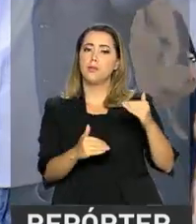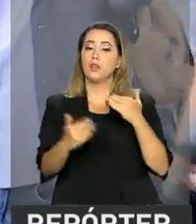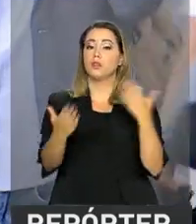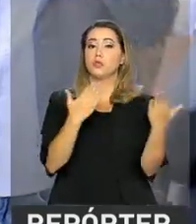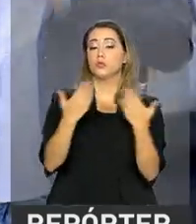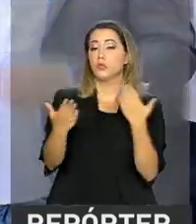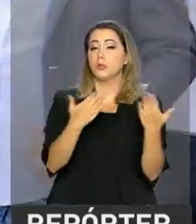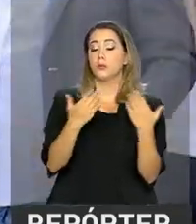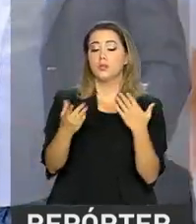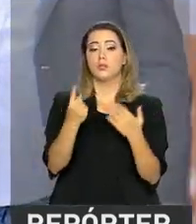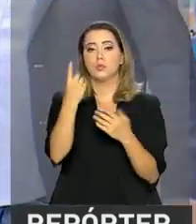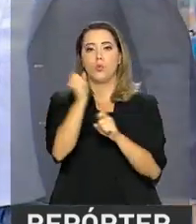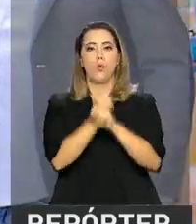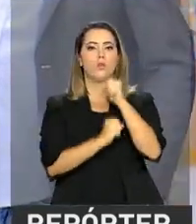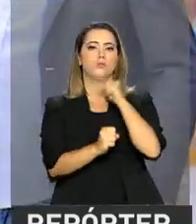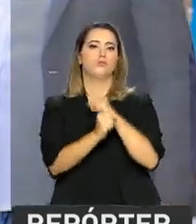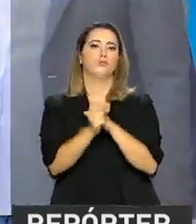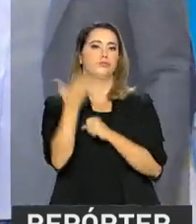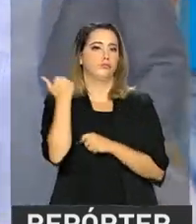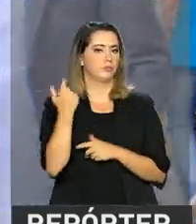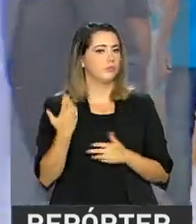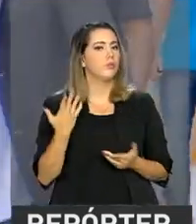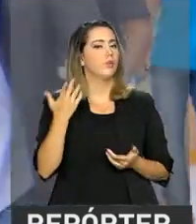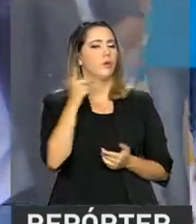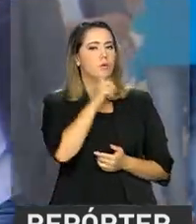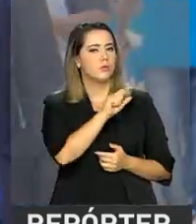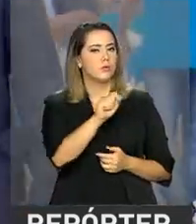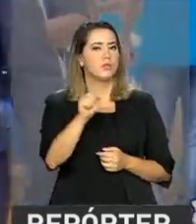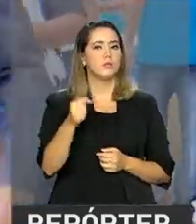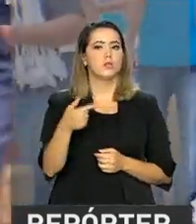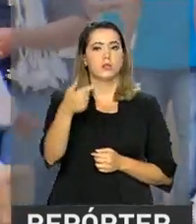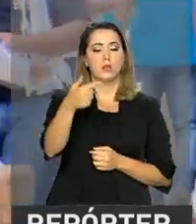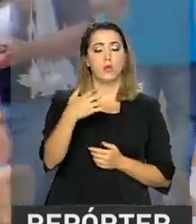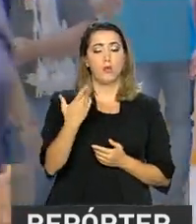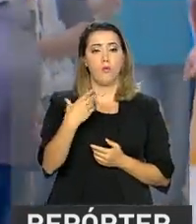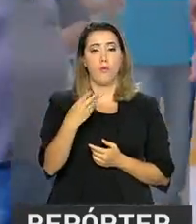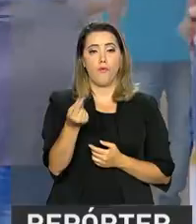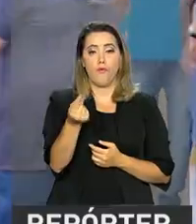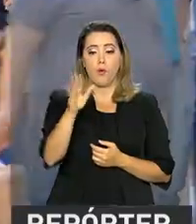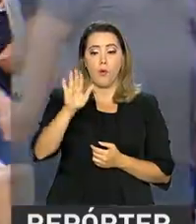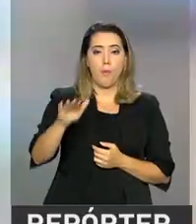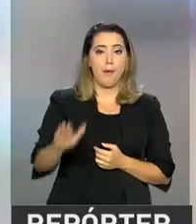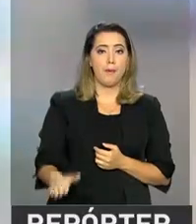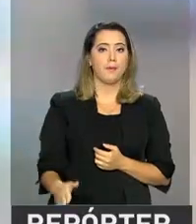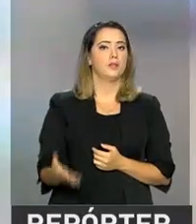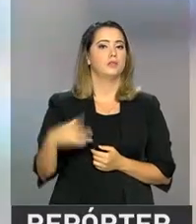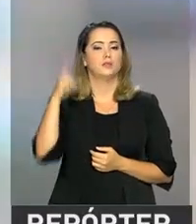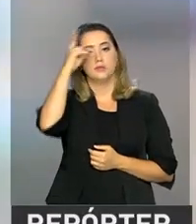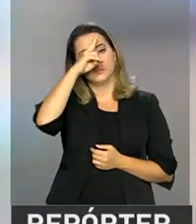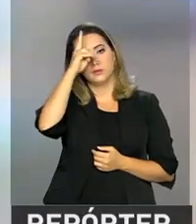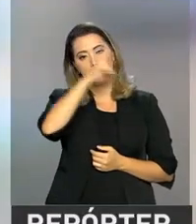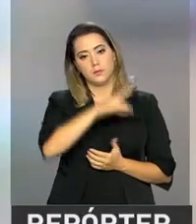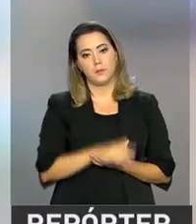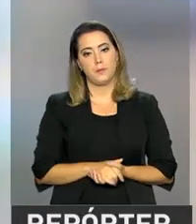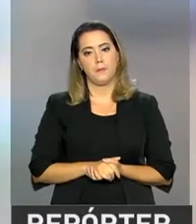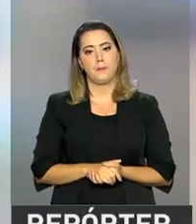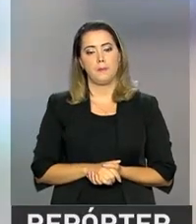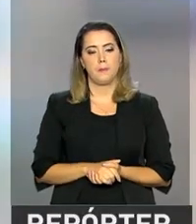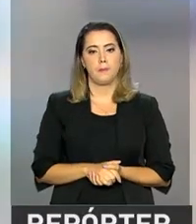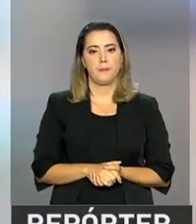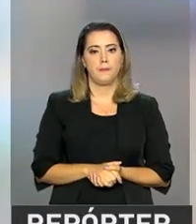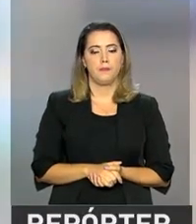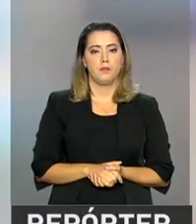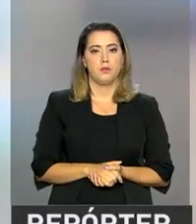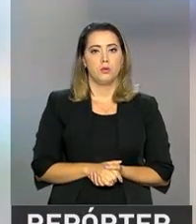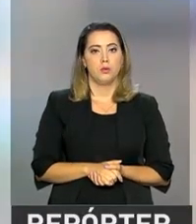nível de pouco mais de um ano atrás e atingiria o valor mais baixo da história. Por que você está também fazendo